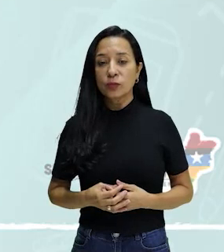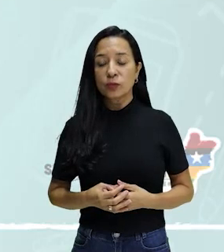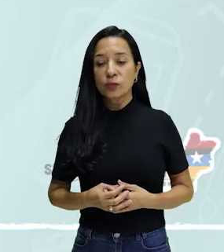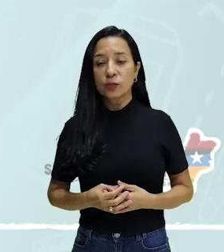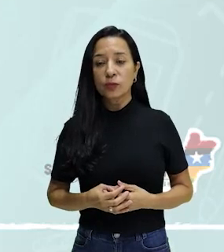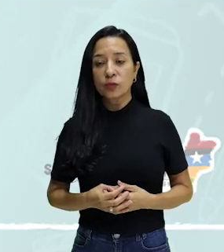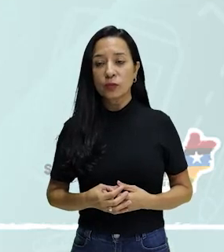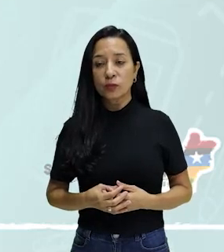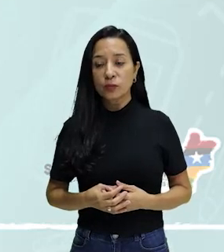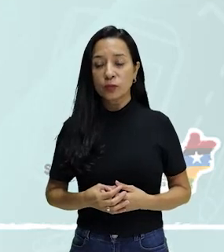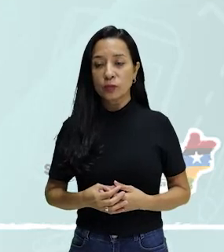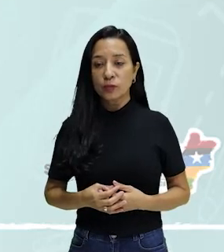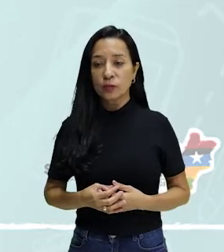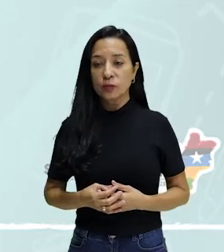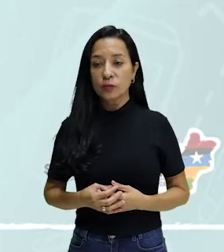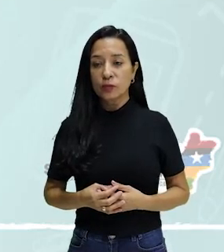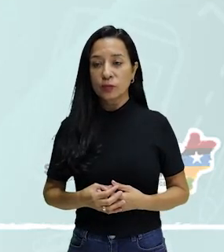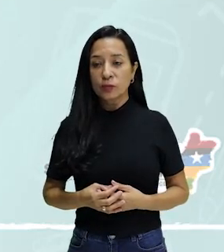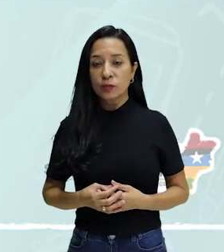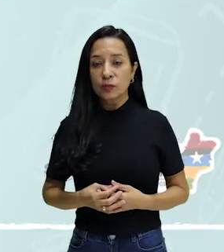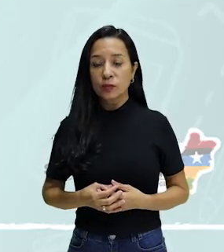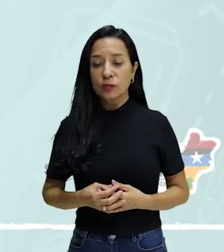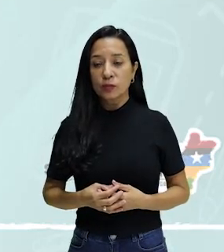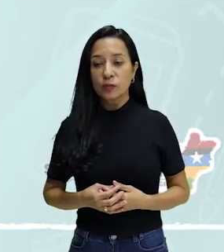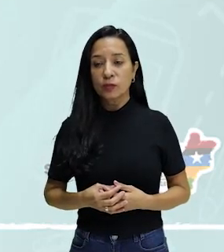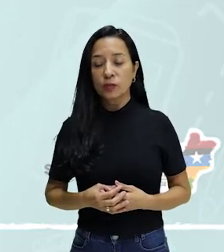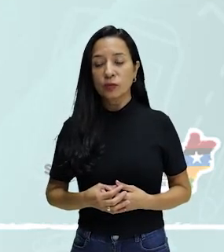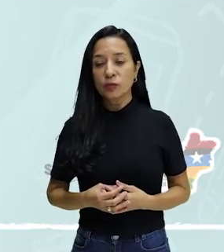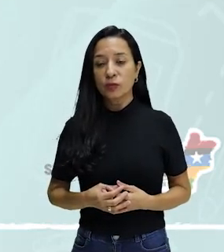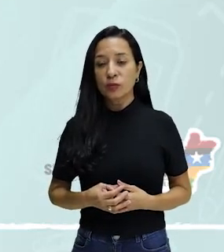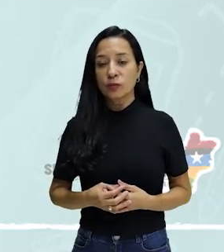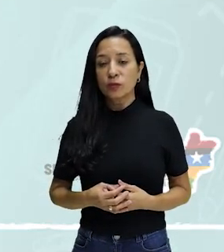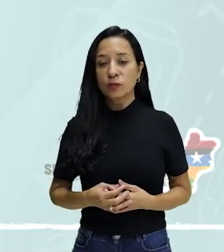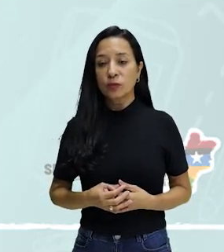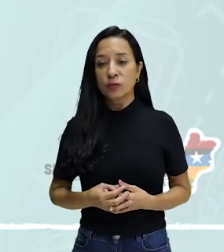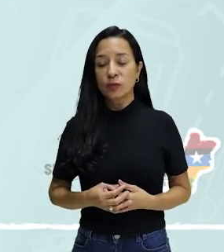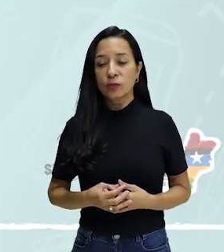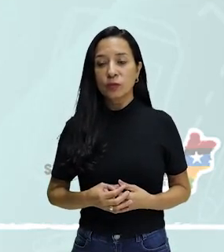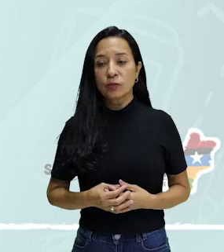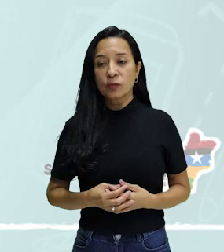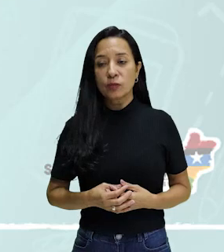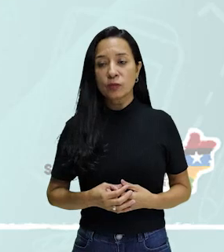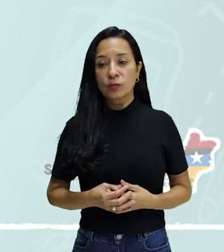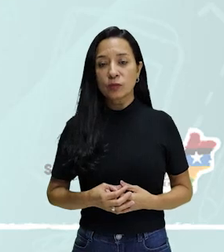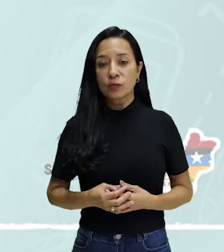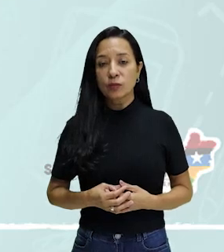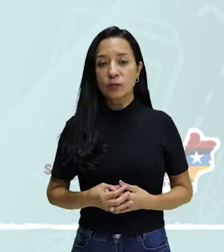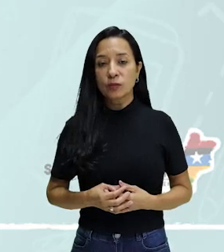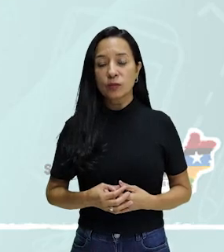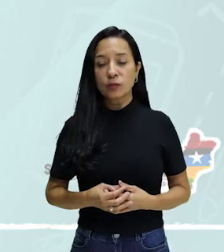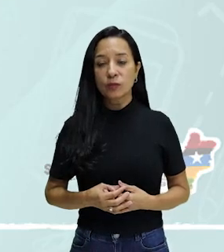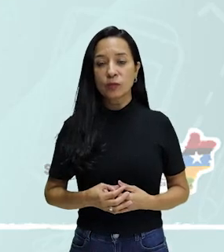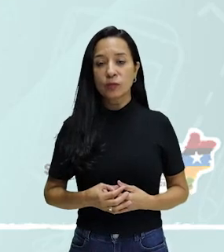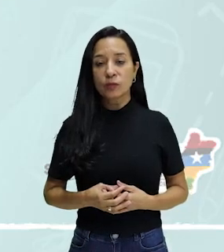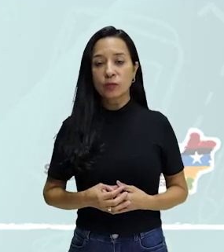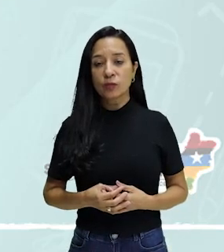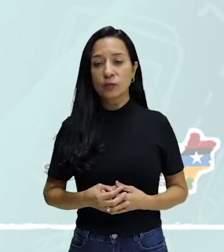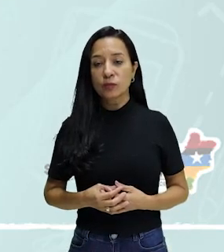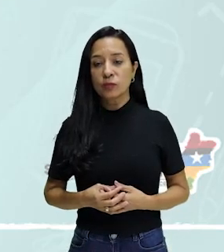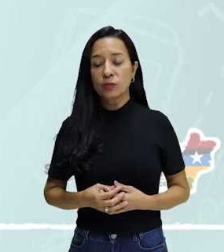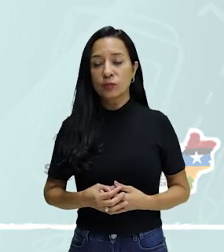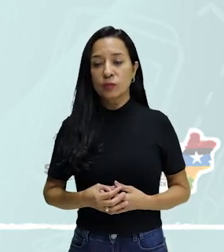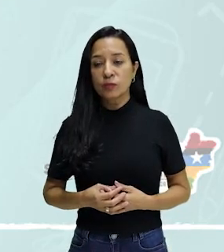dos morangueiros ocorriam gotículas de água. Procurando a informação a respeito do